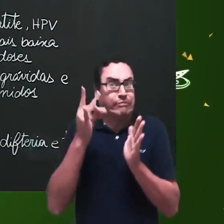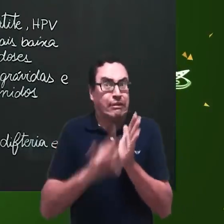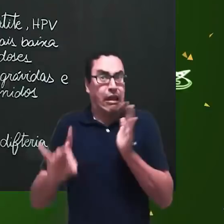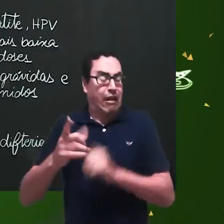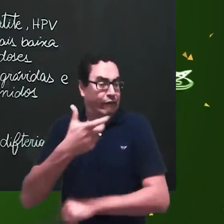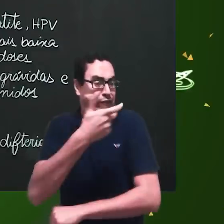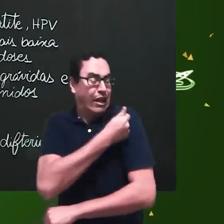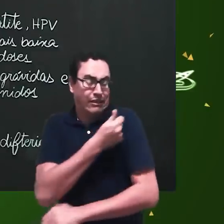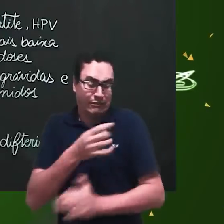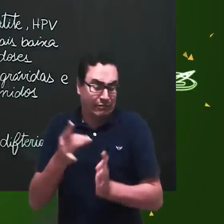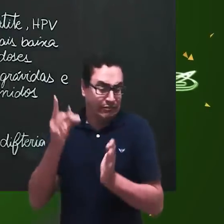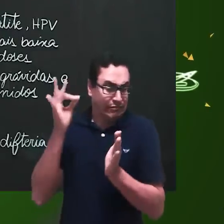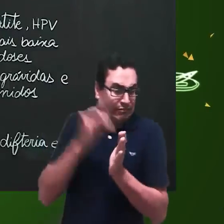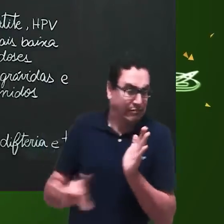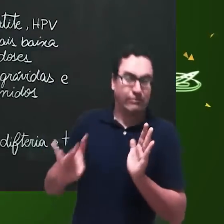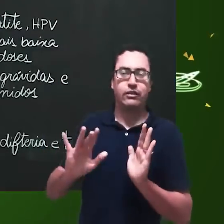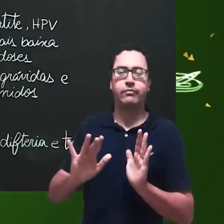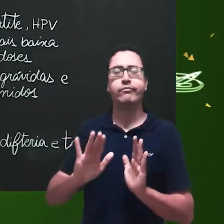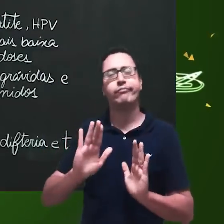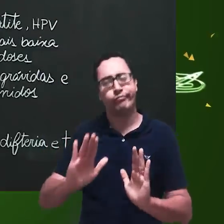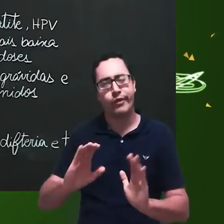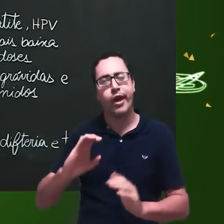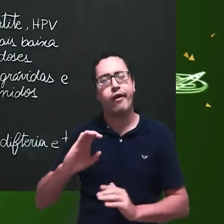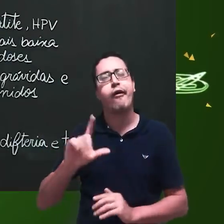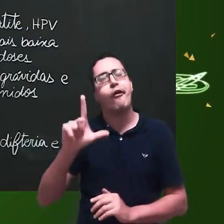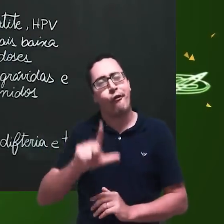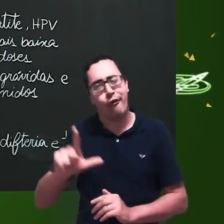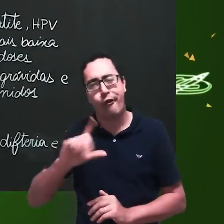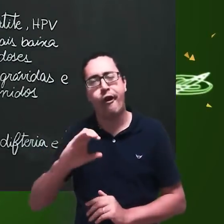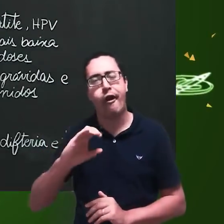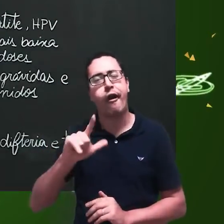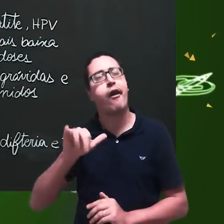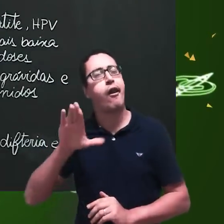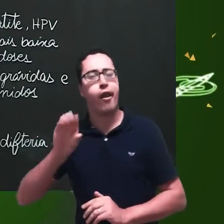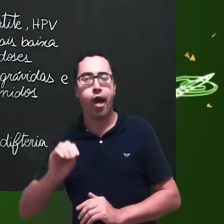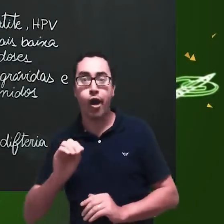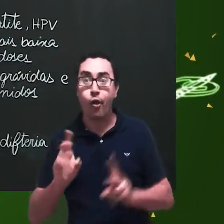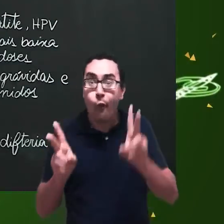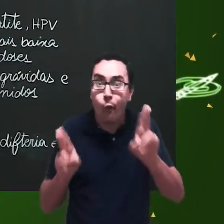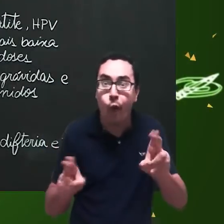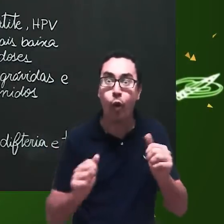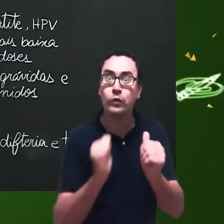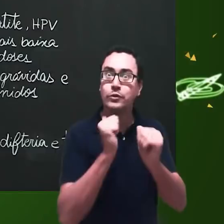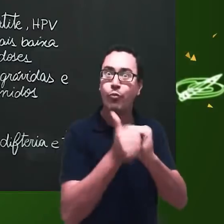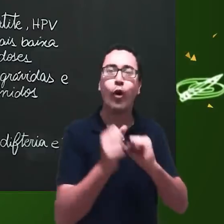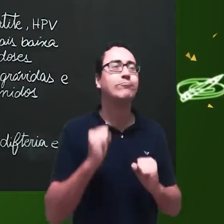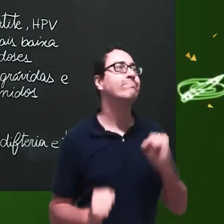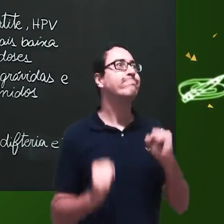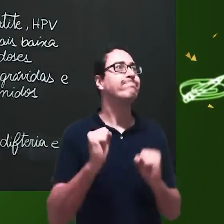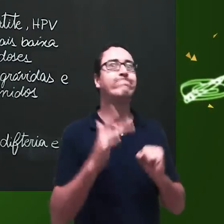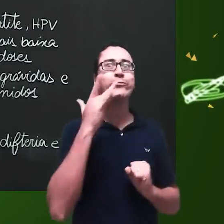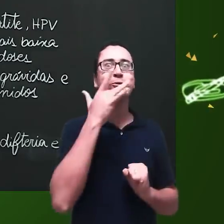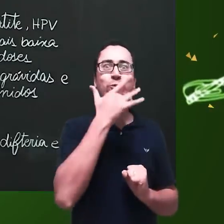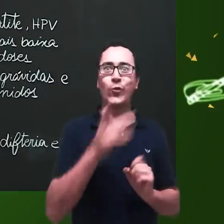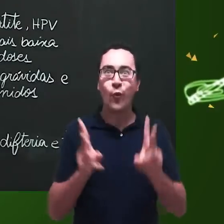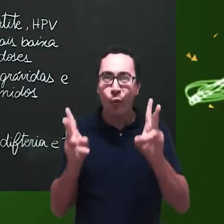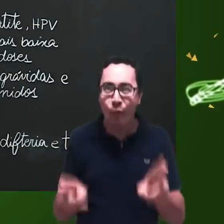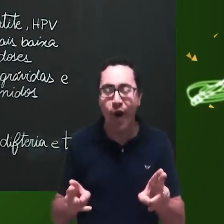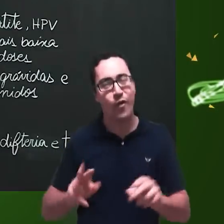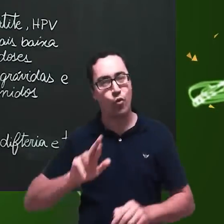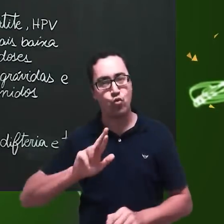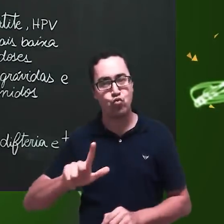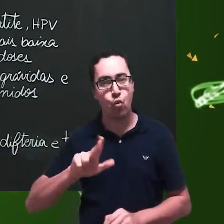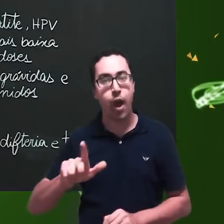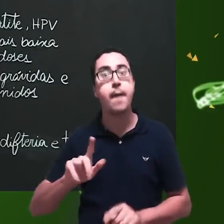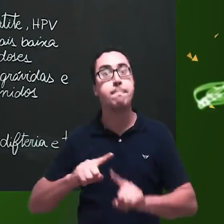eu detesto agulha. Claro que não é nada, né? Um esporte maravilhoso para se praticar. Porém, são medidas muito importantes de